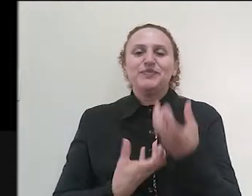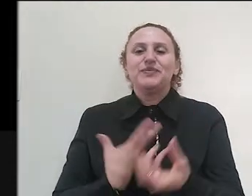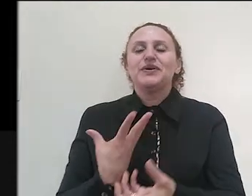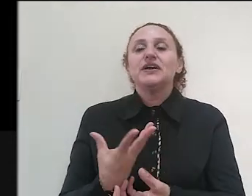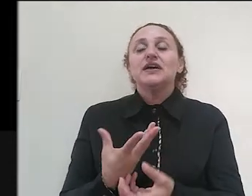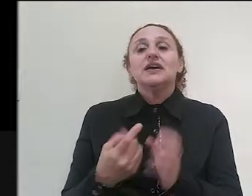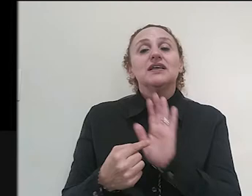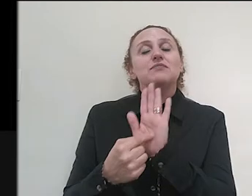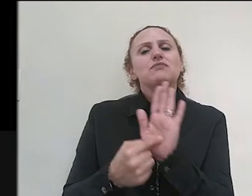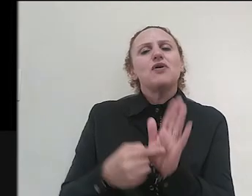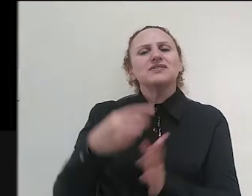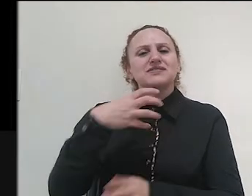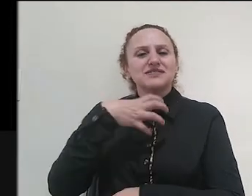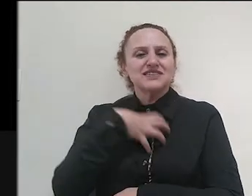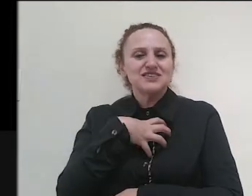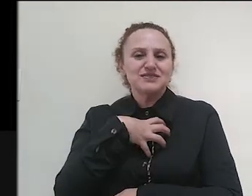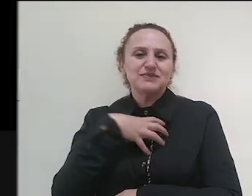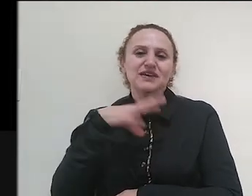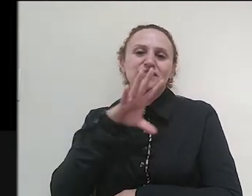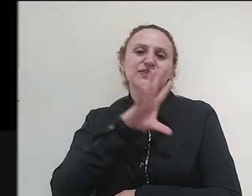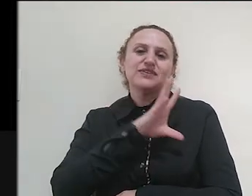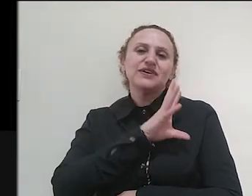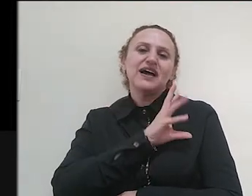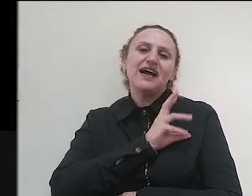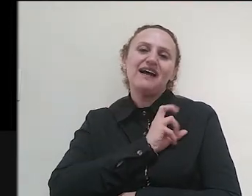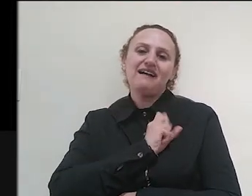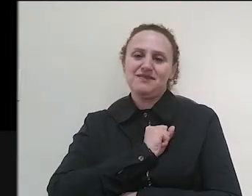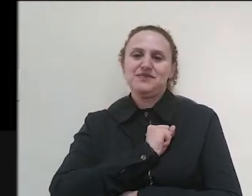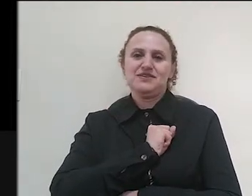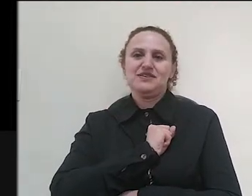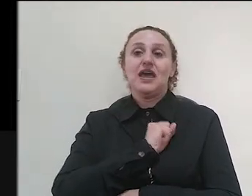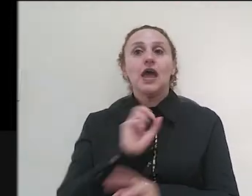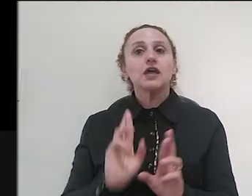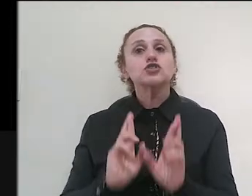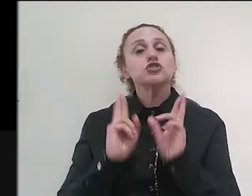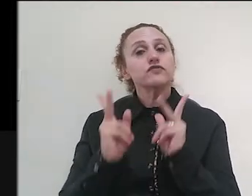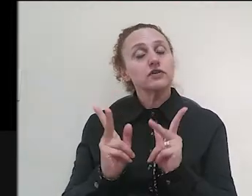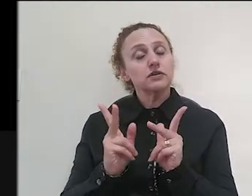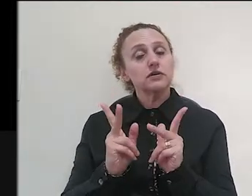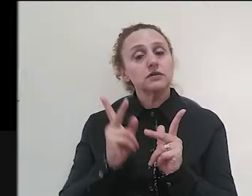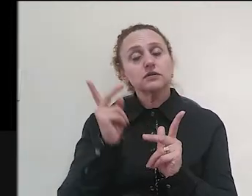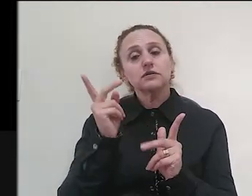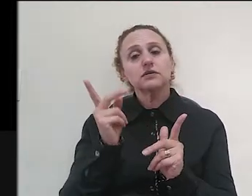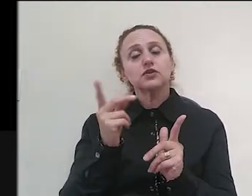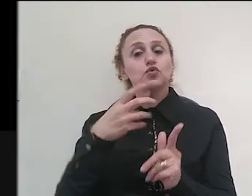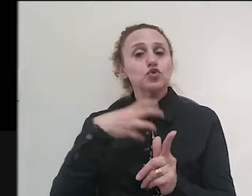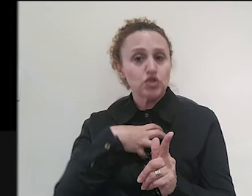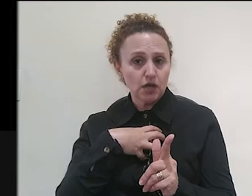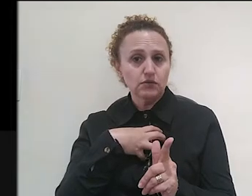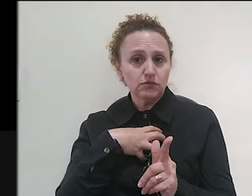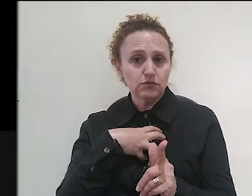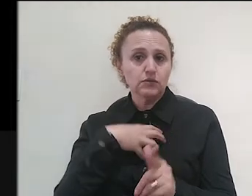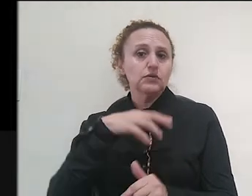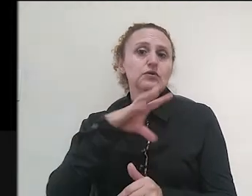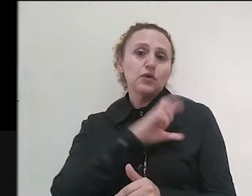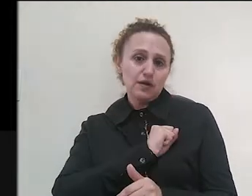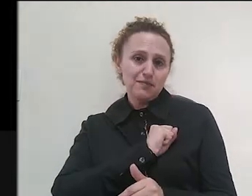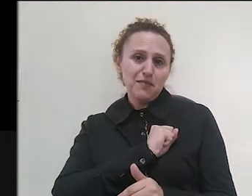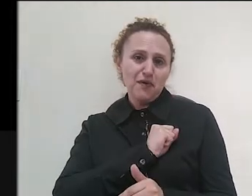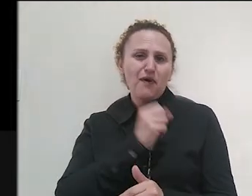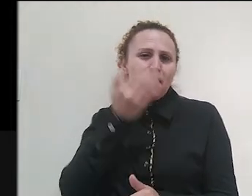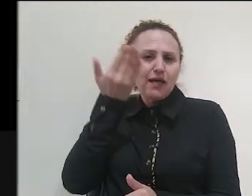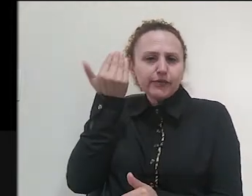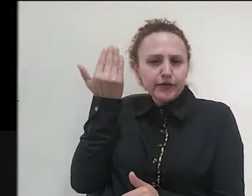sentimento amoroso. Notem que a maneira como se constrói o amor aqui é diferente da maneira que a gente viu ser construído o amor na